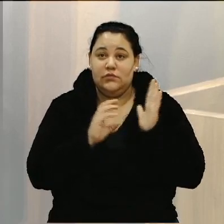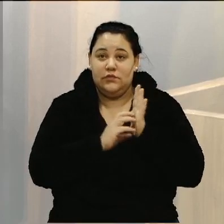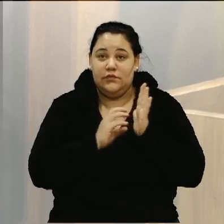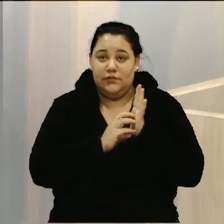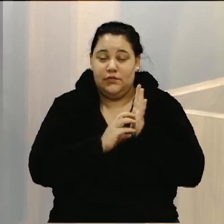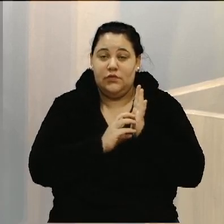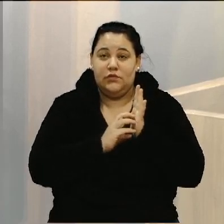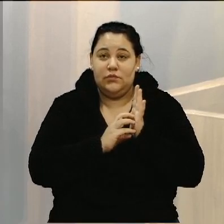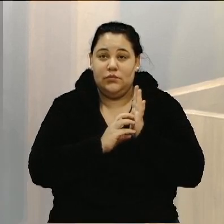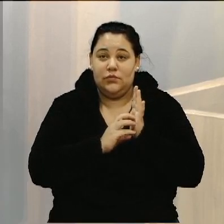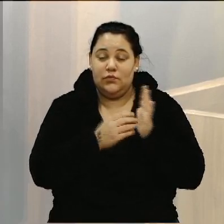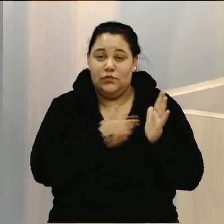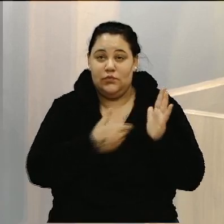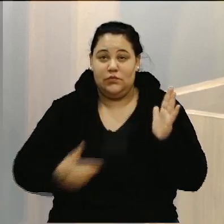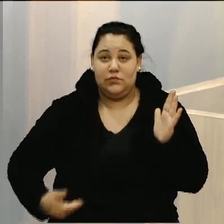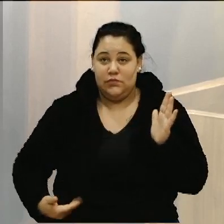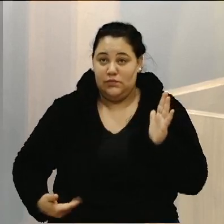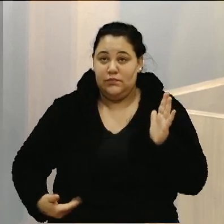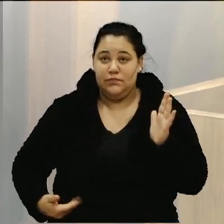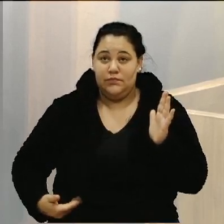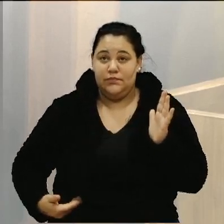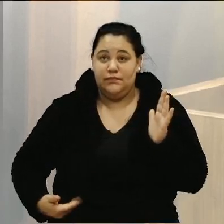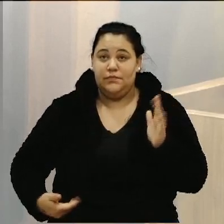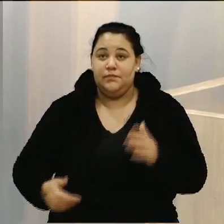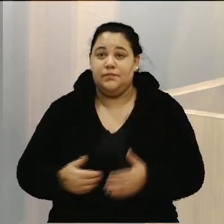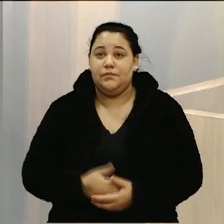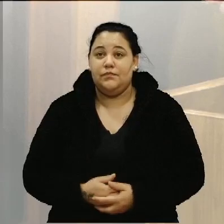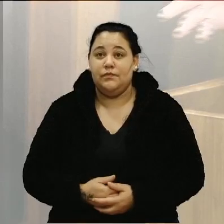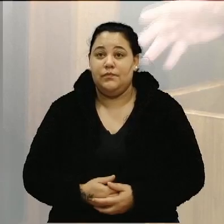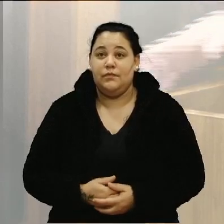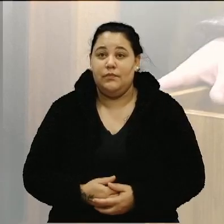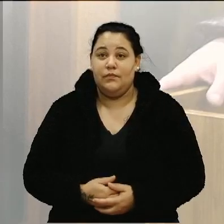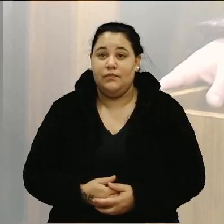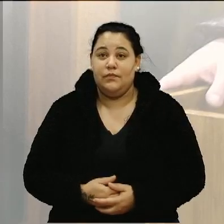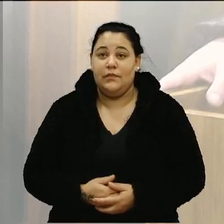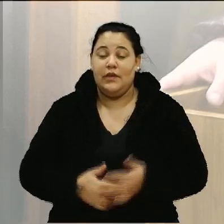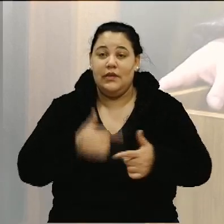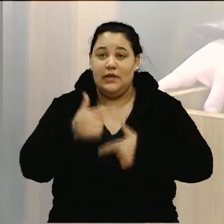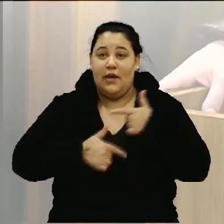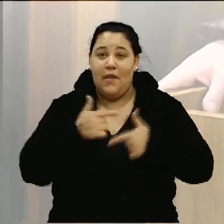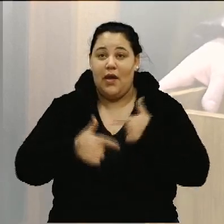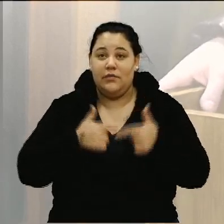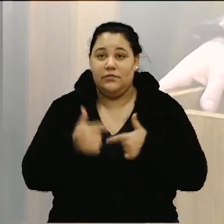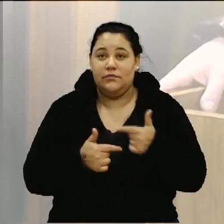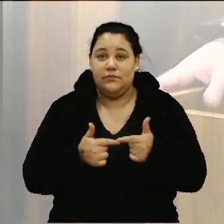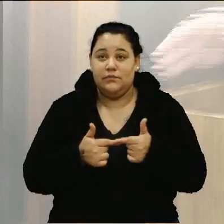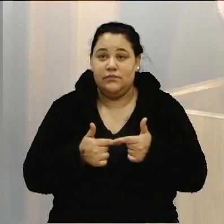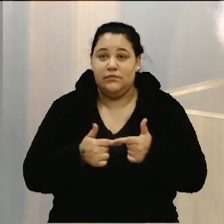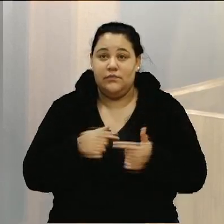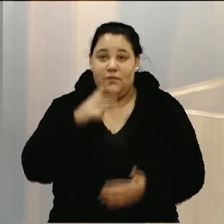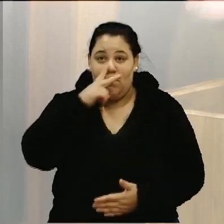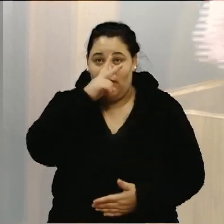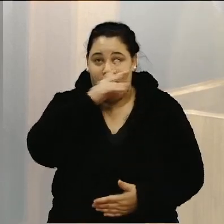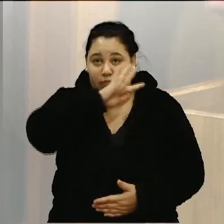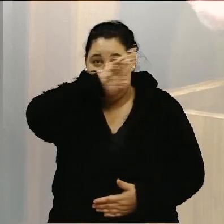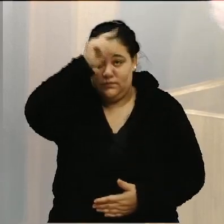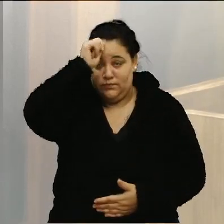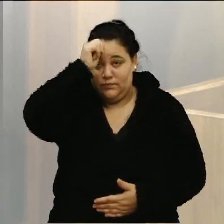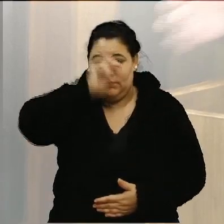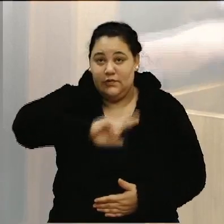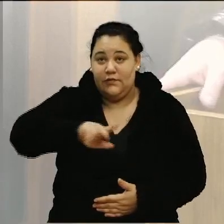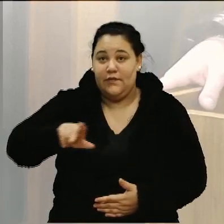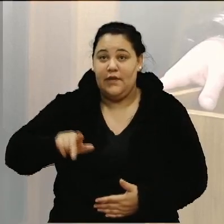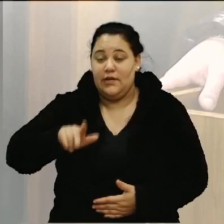por servidores públicos, né, que atuam atualmente no nosso município nas mais